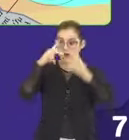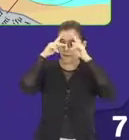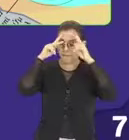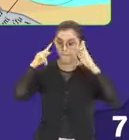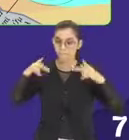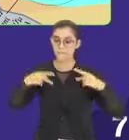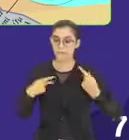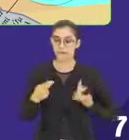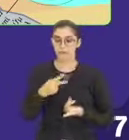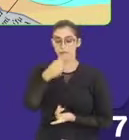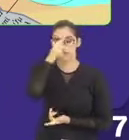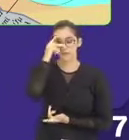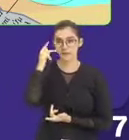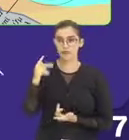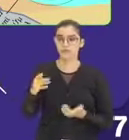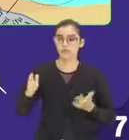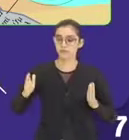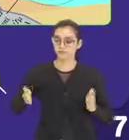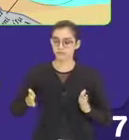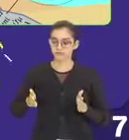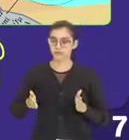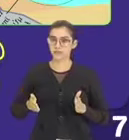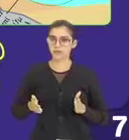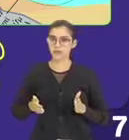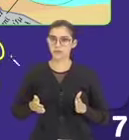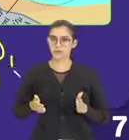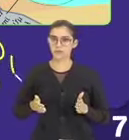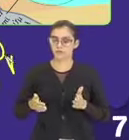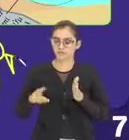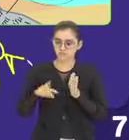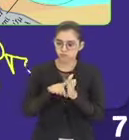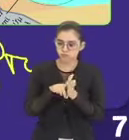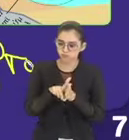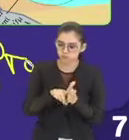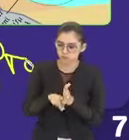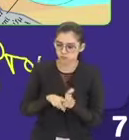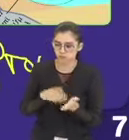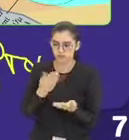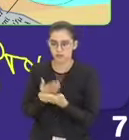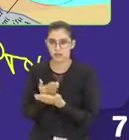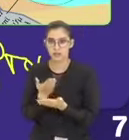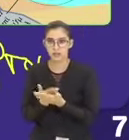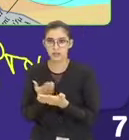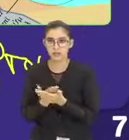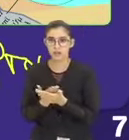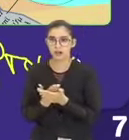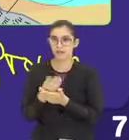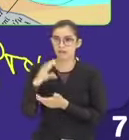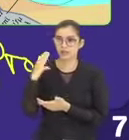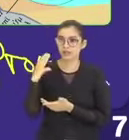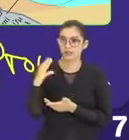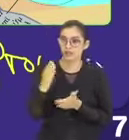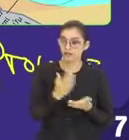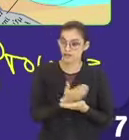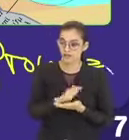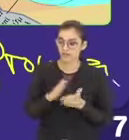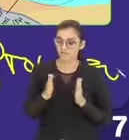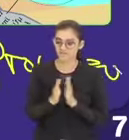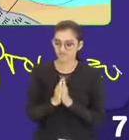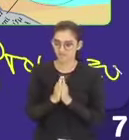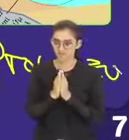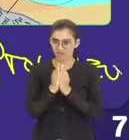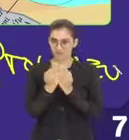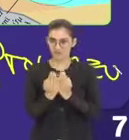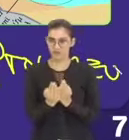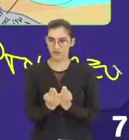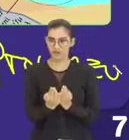trabalhavam uma ciência de um cara chamado Cláudio Ptolomeu, Cláudio Ptolomeu, que é essa mesma ciência do